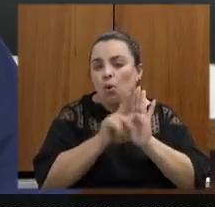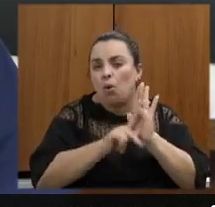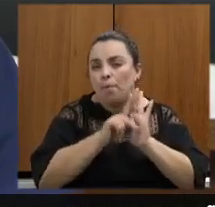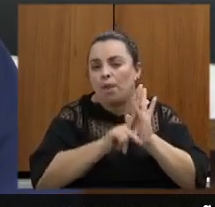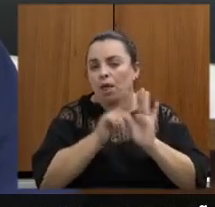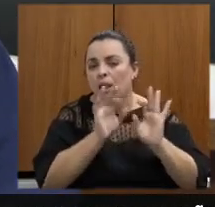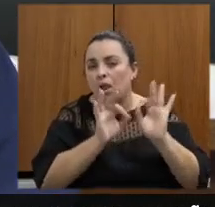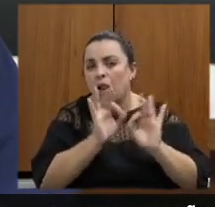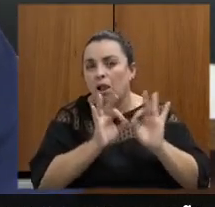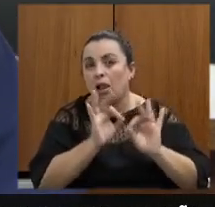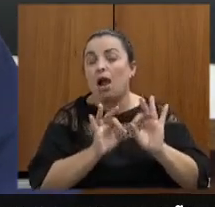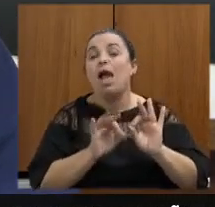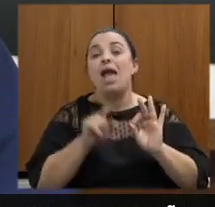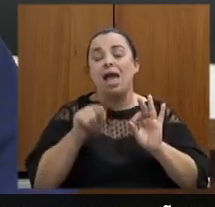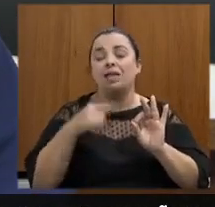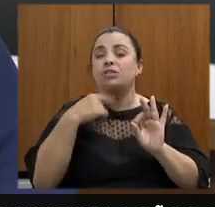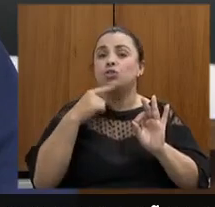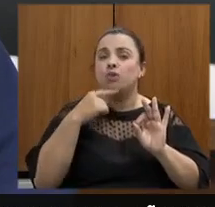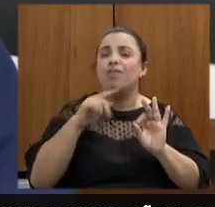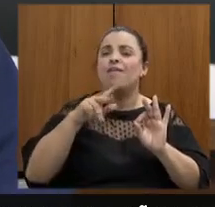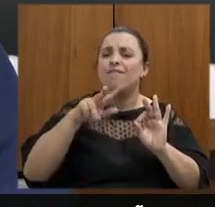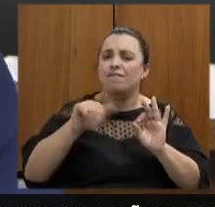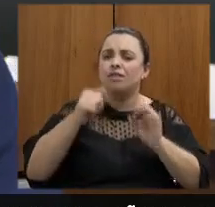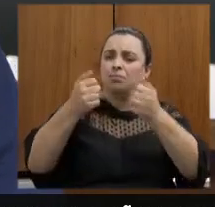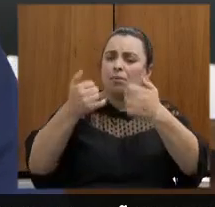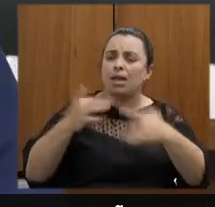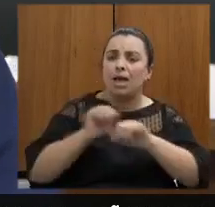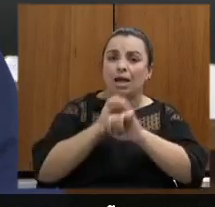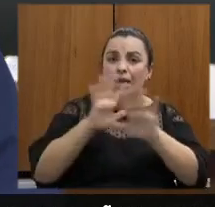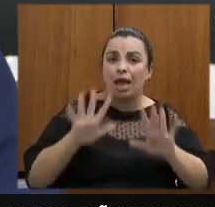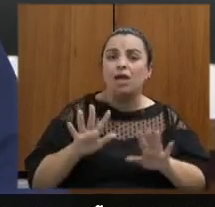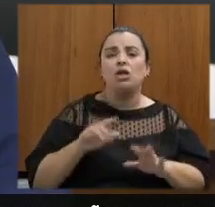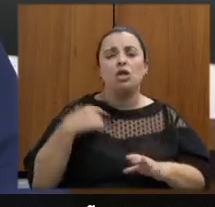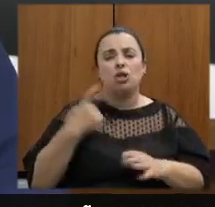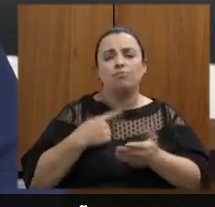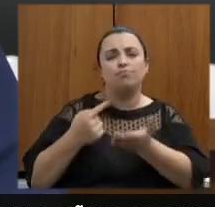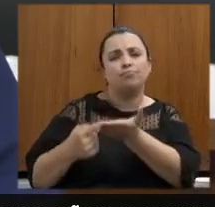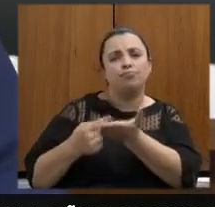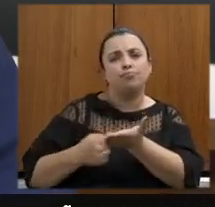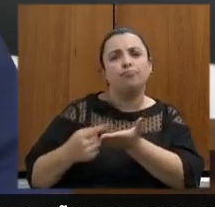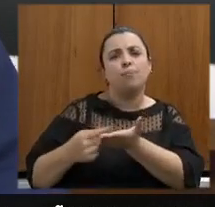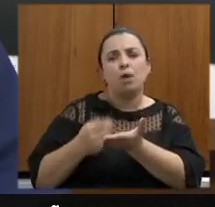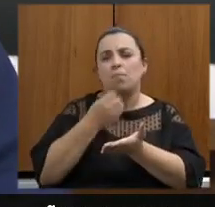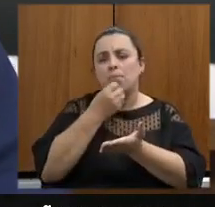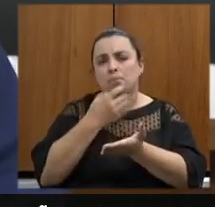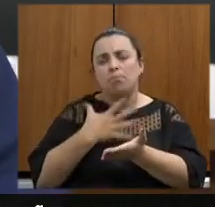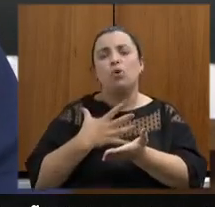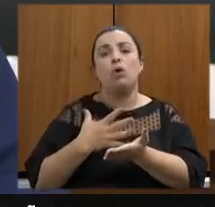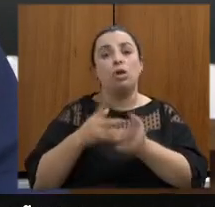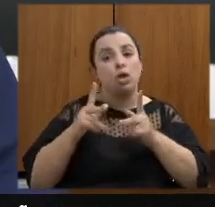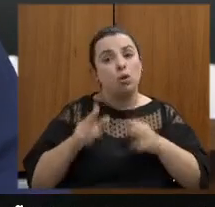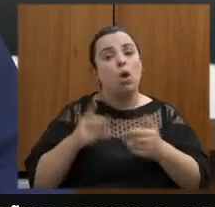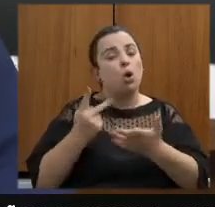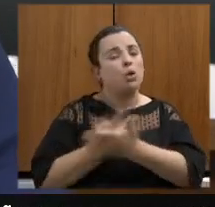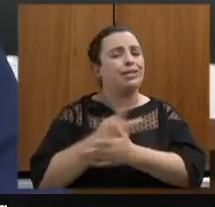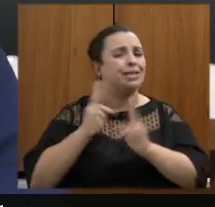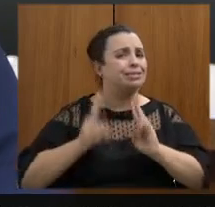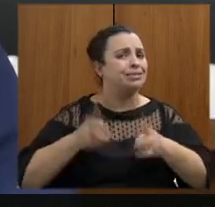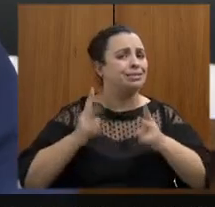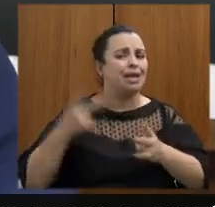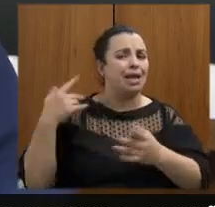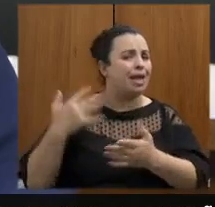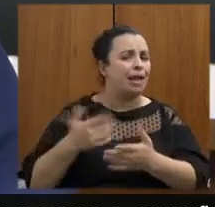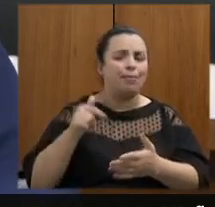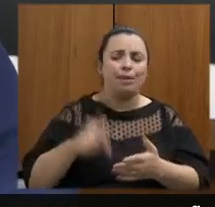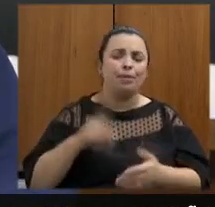serão elucidados E chegaremos a bom com senha sua bons termos Como é o praxe do Estado de Minas Gerais na